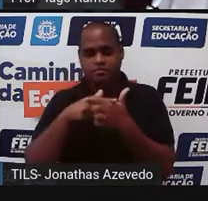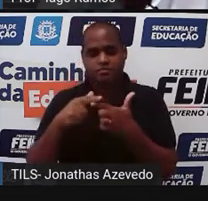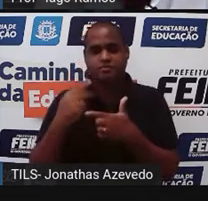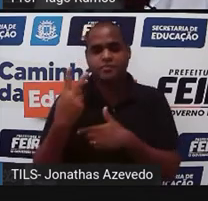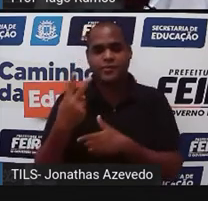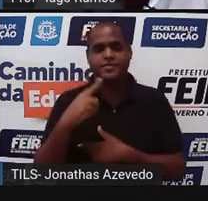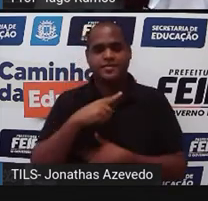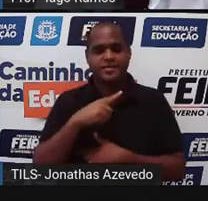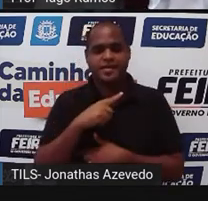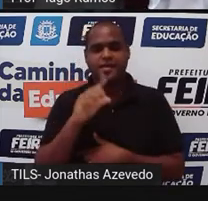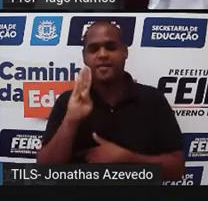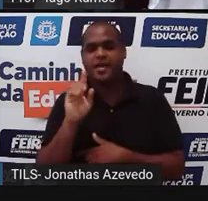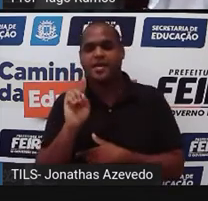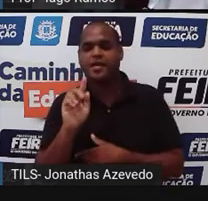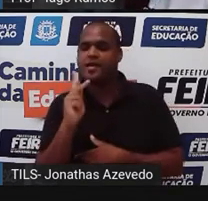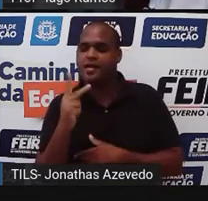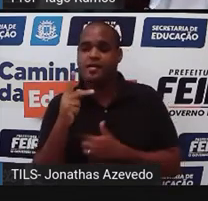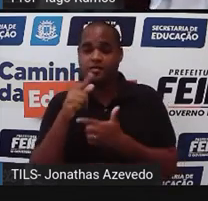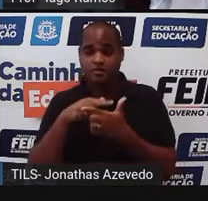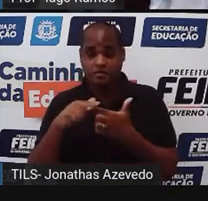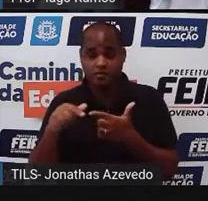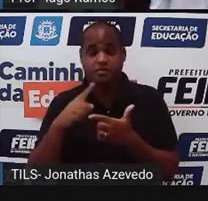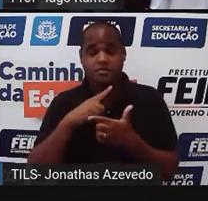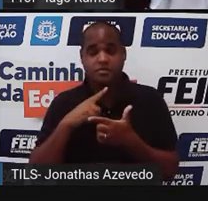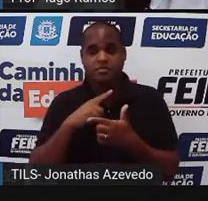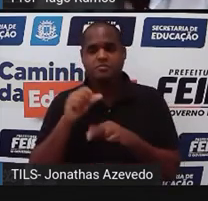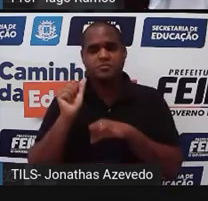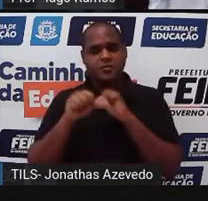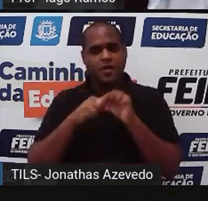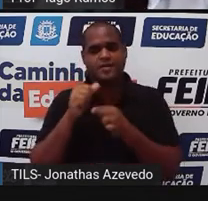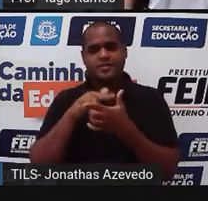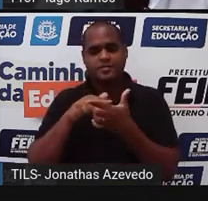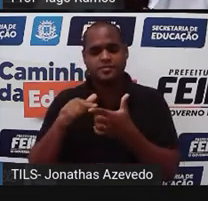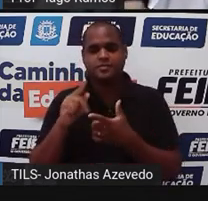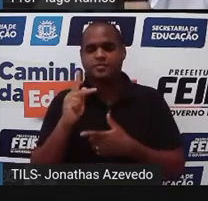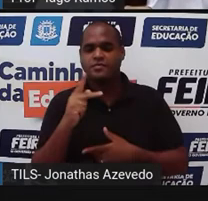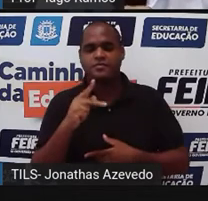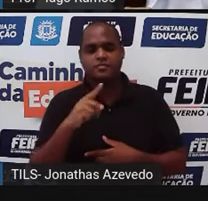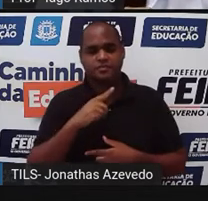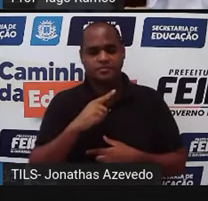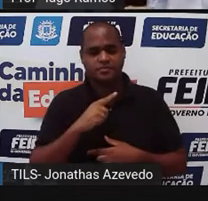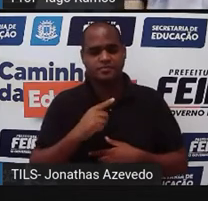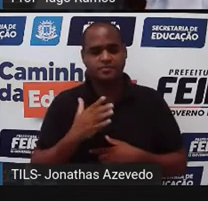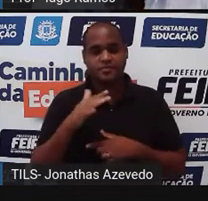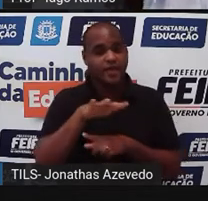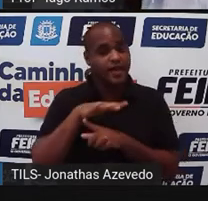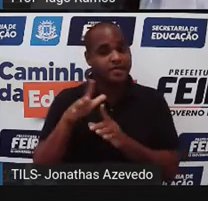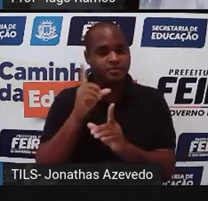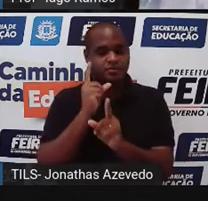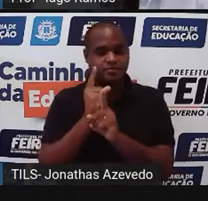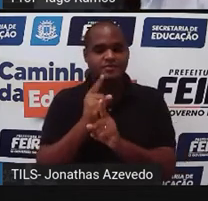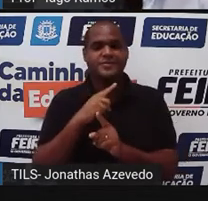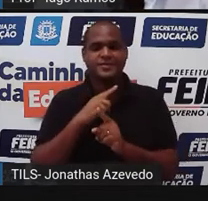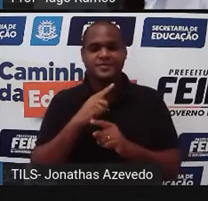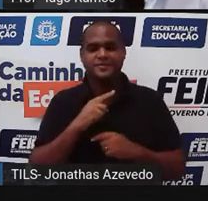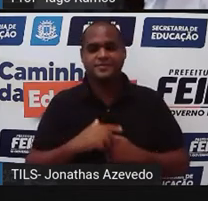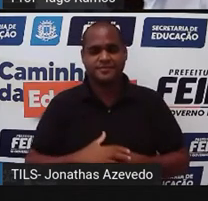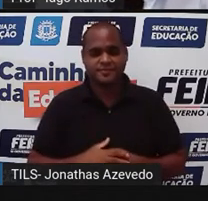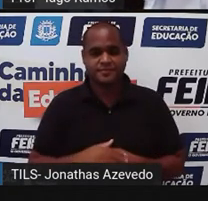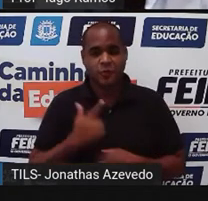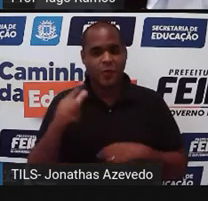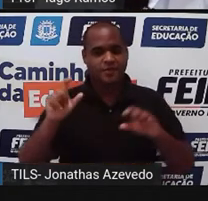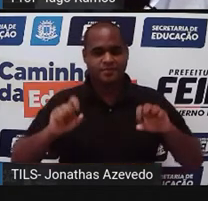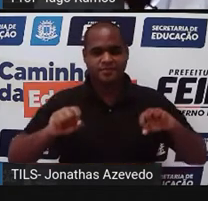comprimento vezes altura do triângulo / 2 acha a área do triângulo beleza próximo a